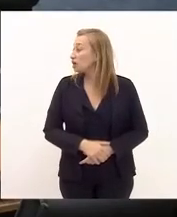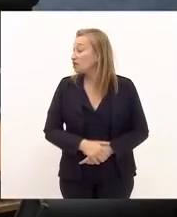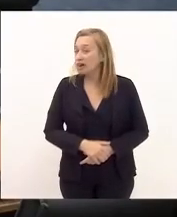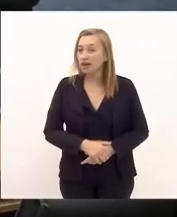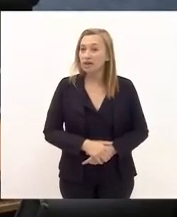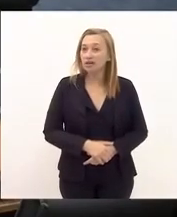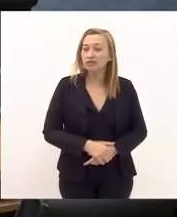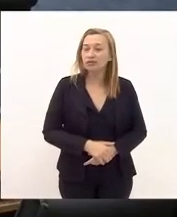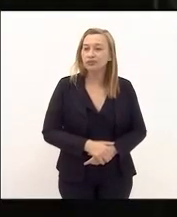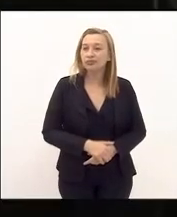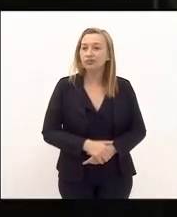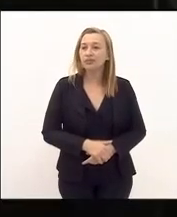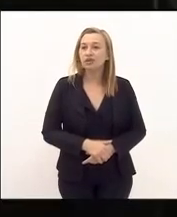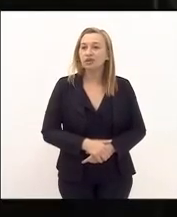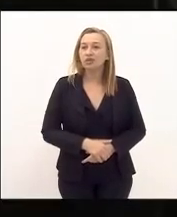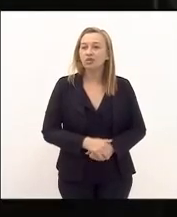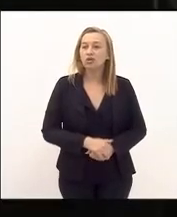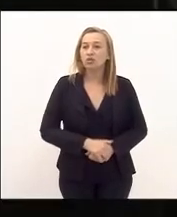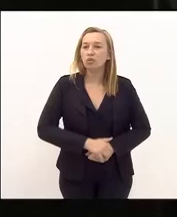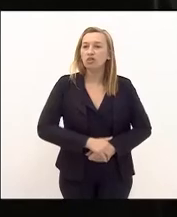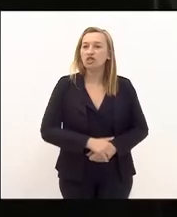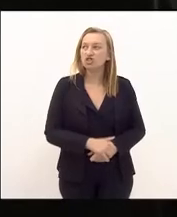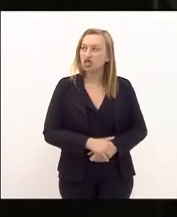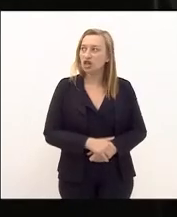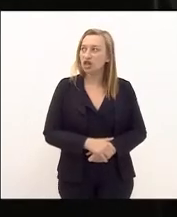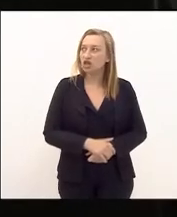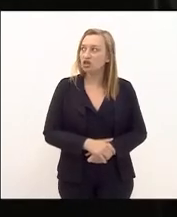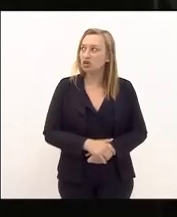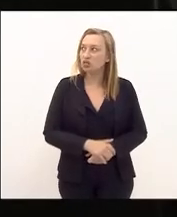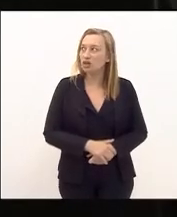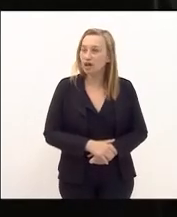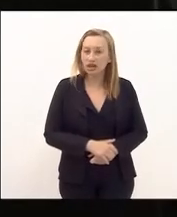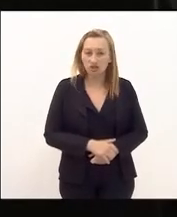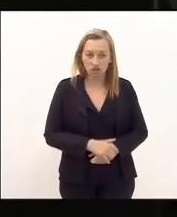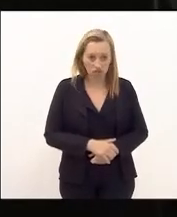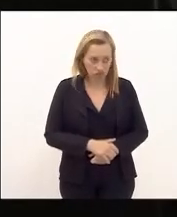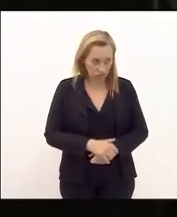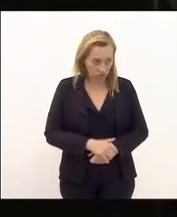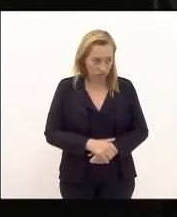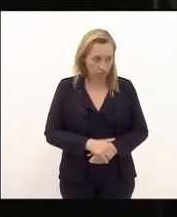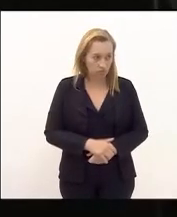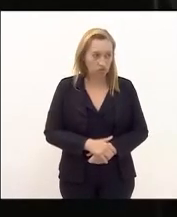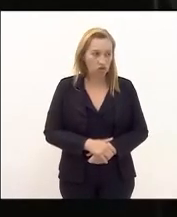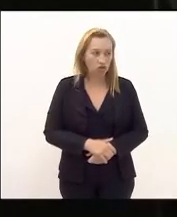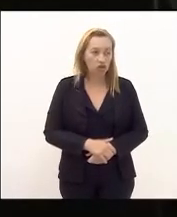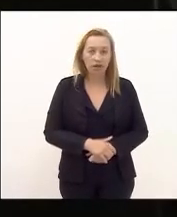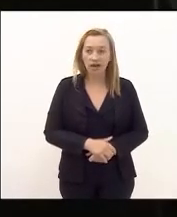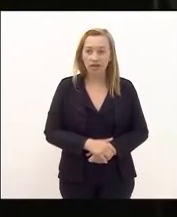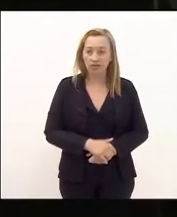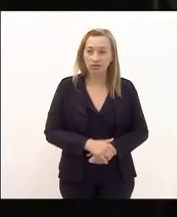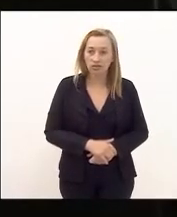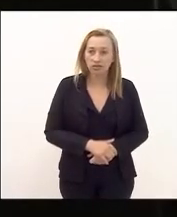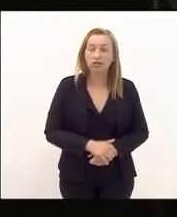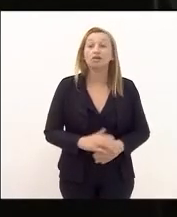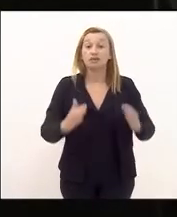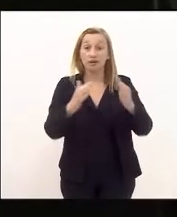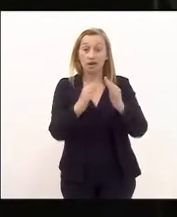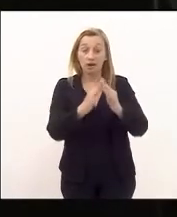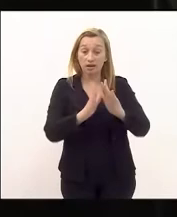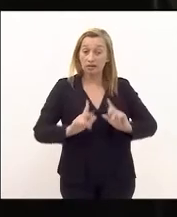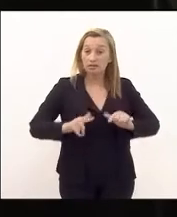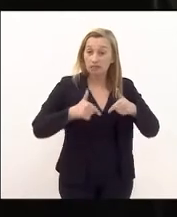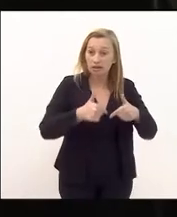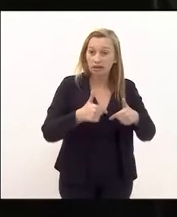Boa tarde a todos e a todas, parlamentares, funcionários que, de uma forma ou outra, fazem com que essa casa